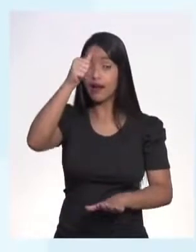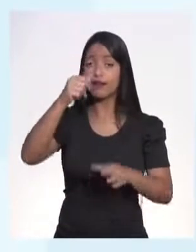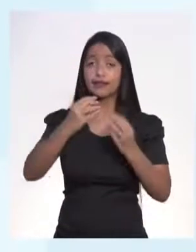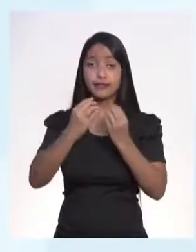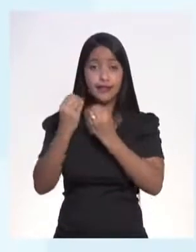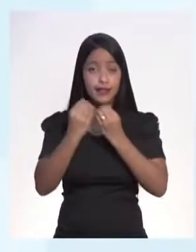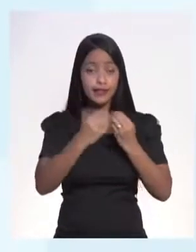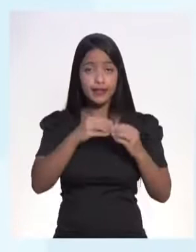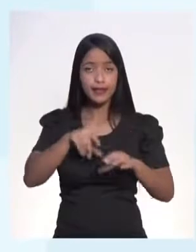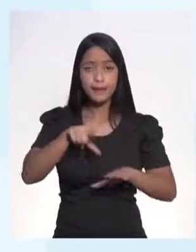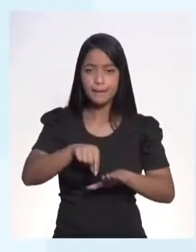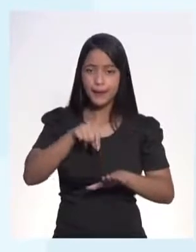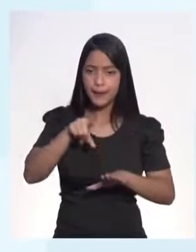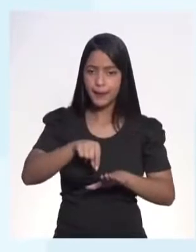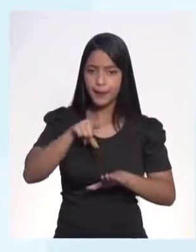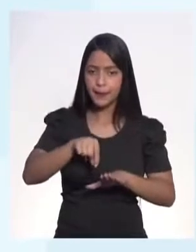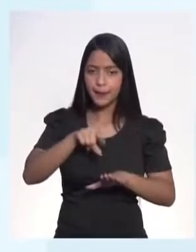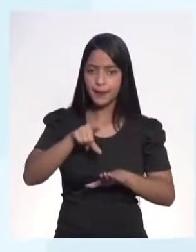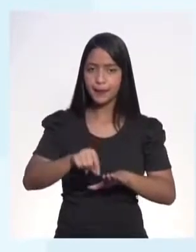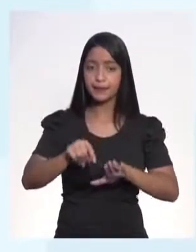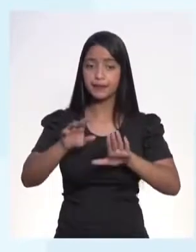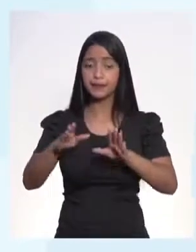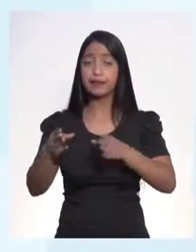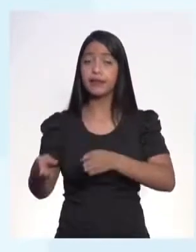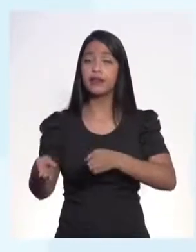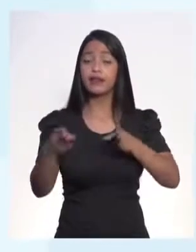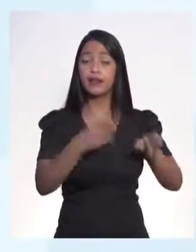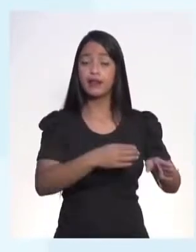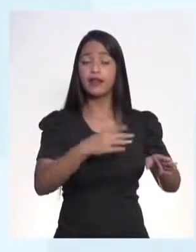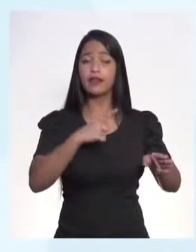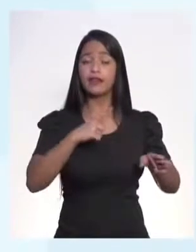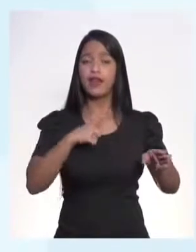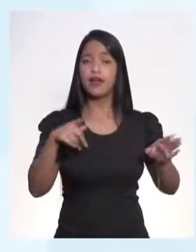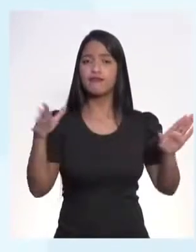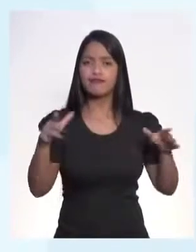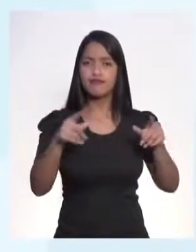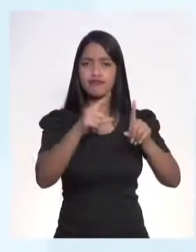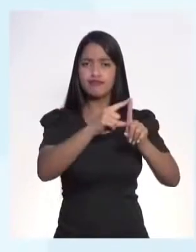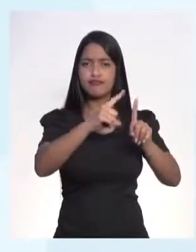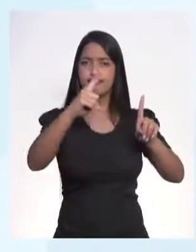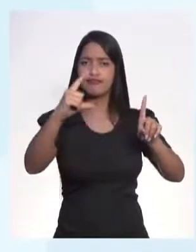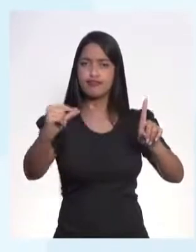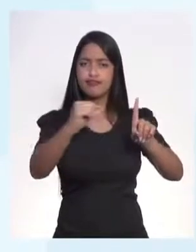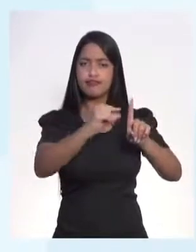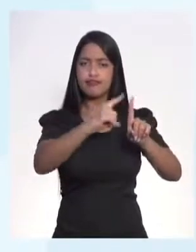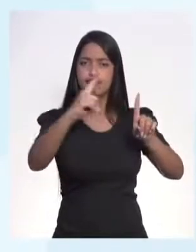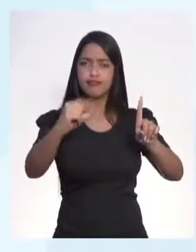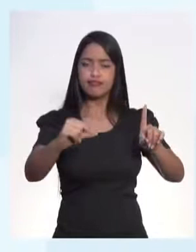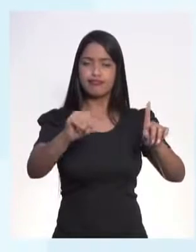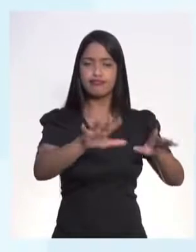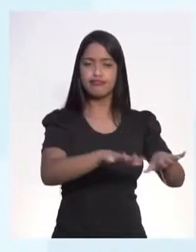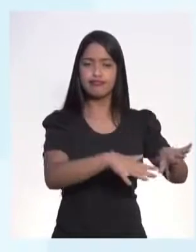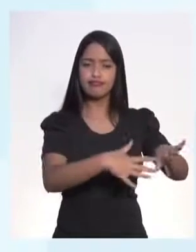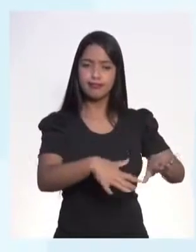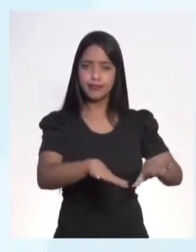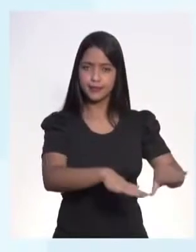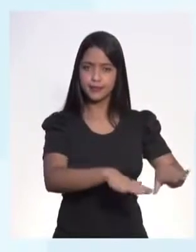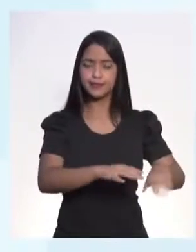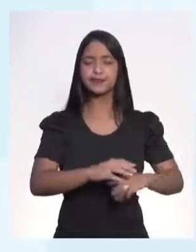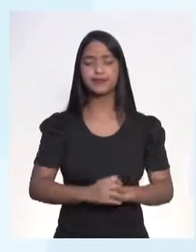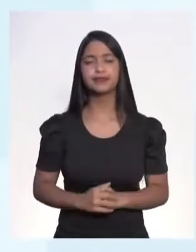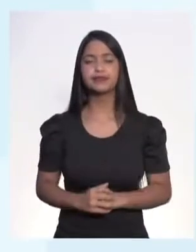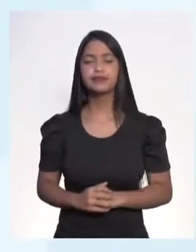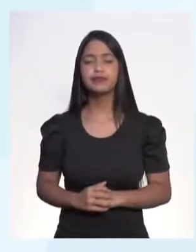enquanto a um cano a um canto as penas arrufando põe a galinha no jacar de palha você